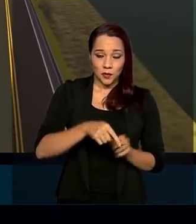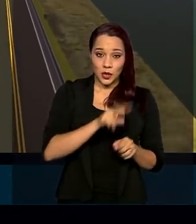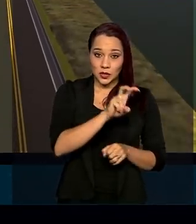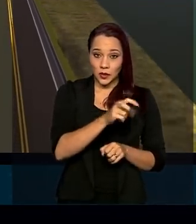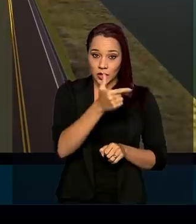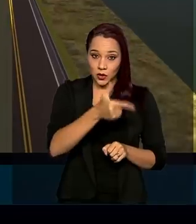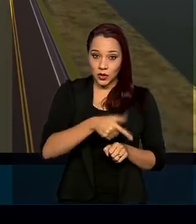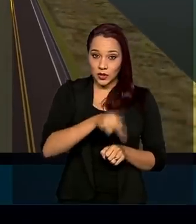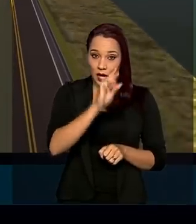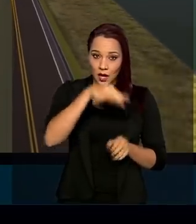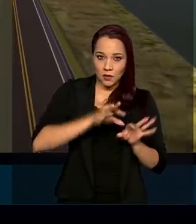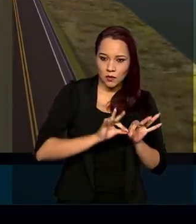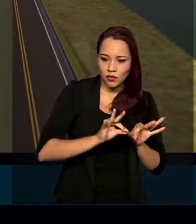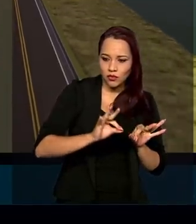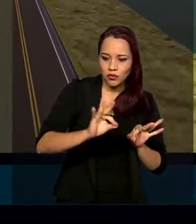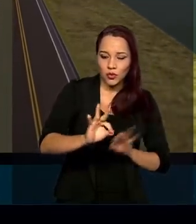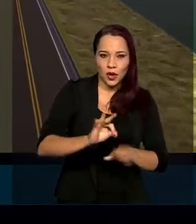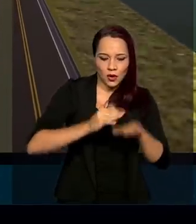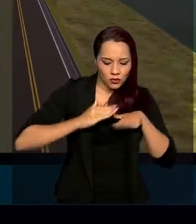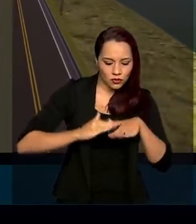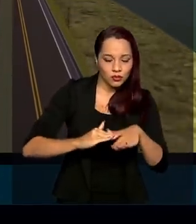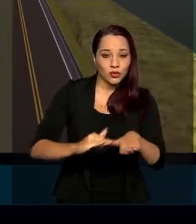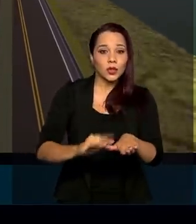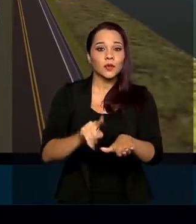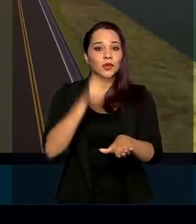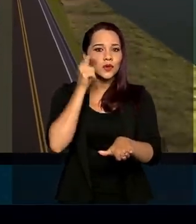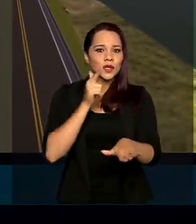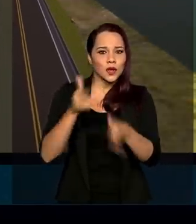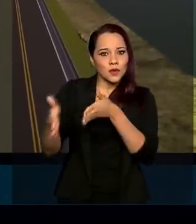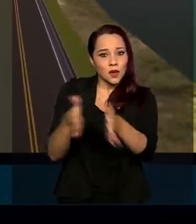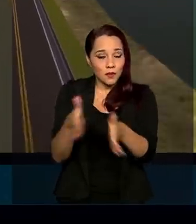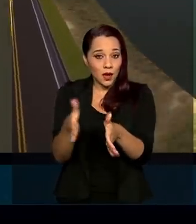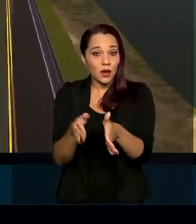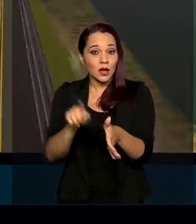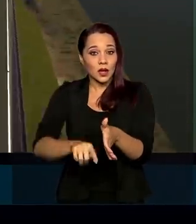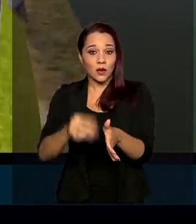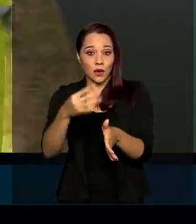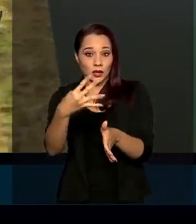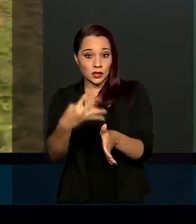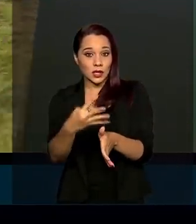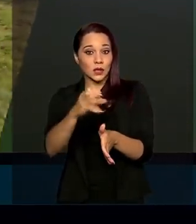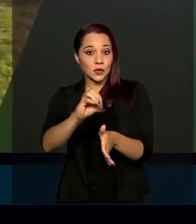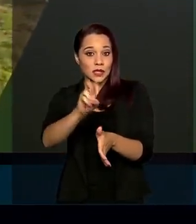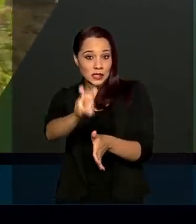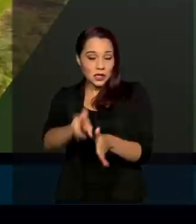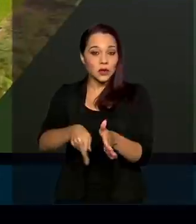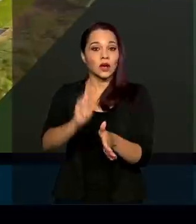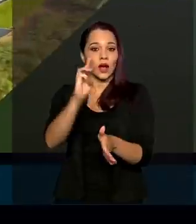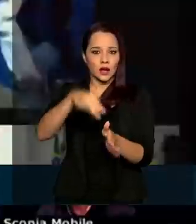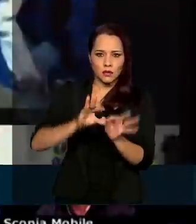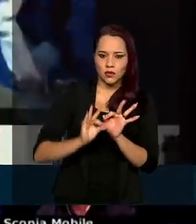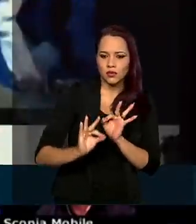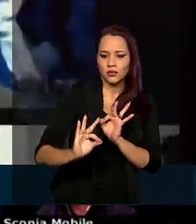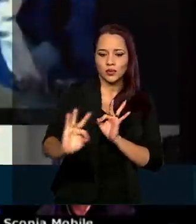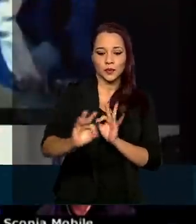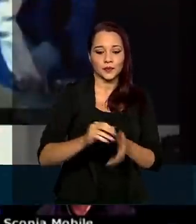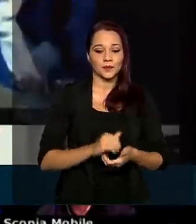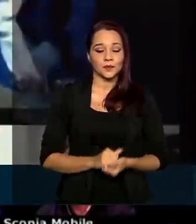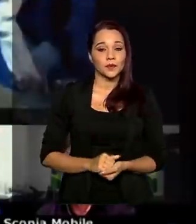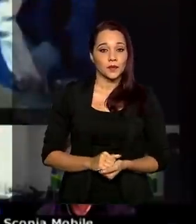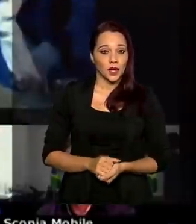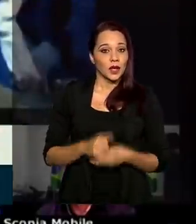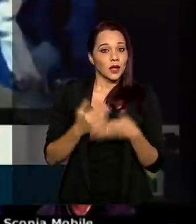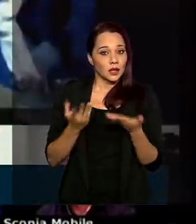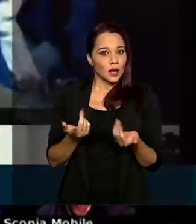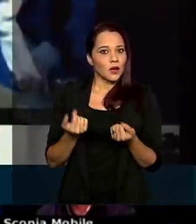quilômetros, o próximo passo é recuperar o chamado trecho do meio, com 405 quilômetros de extensão. Não é justo que a gente